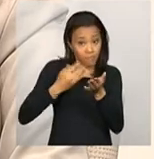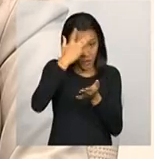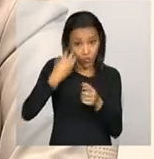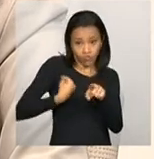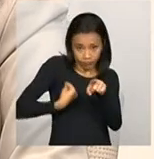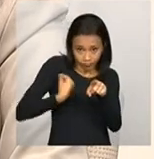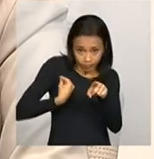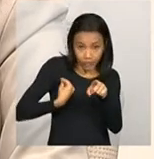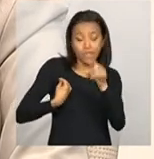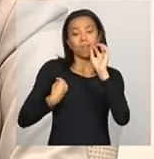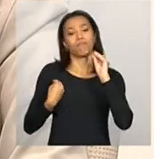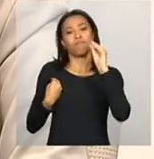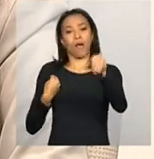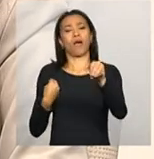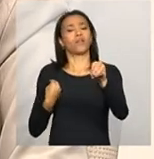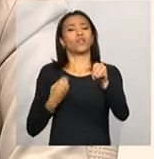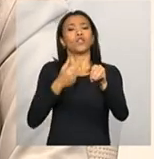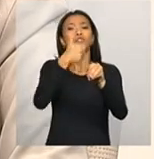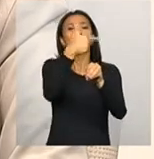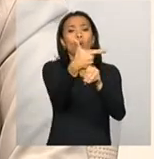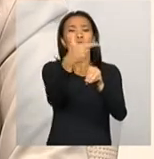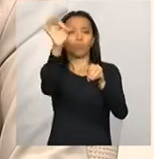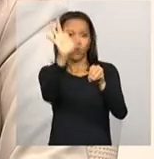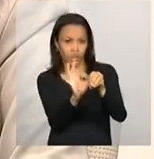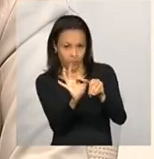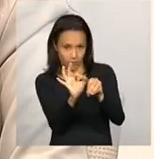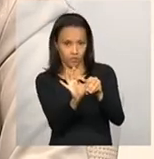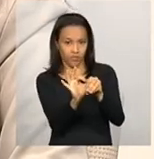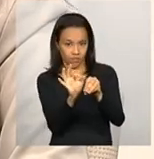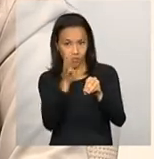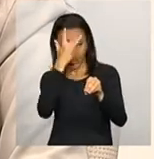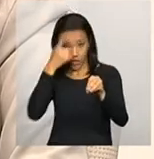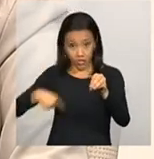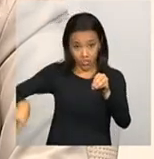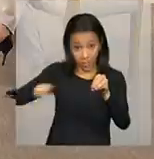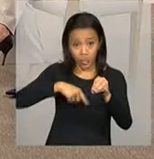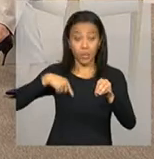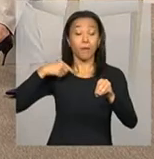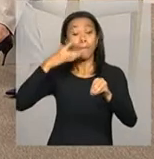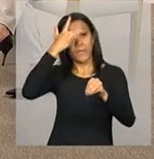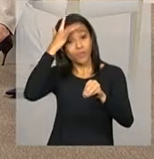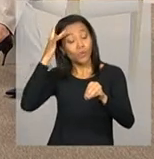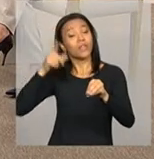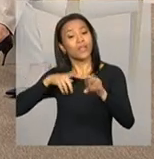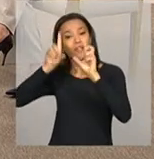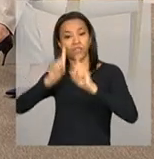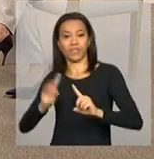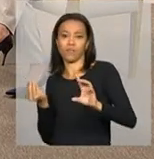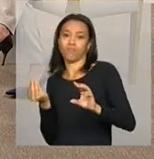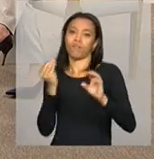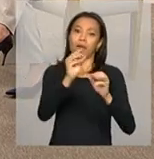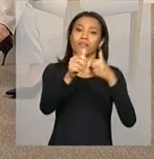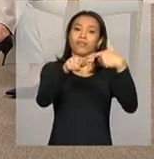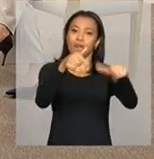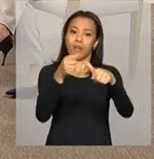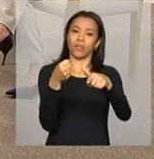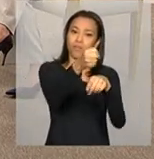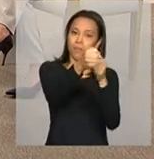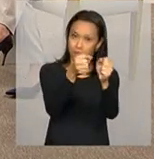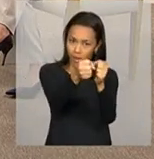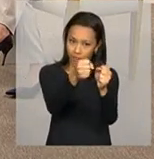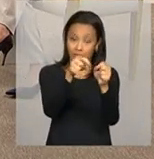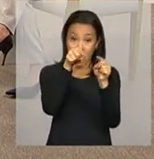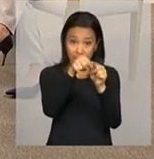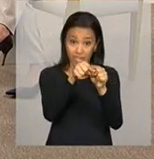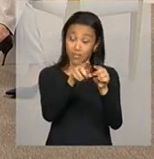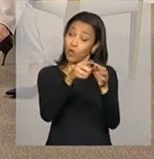obrigação de ter no mínimo 2%, 2%. Do seu corpo de pessoas com deficiência. Esse percentual vai